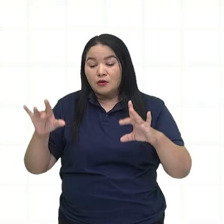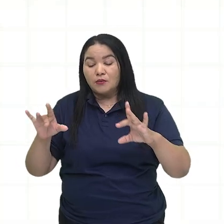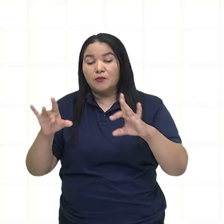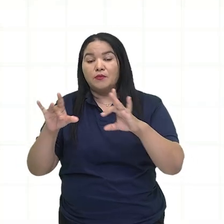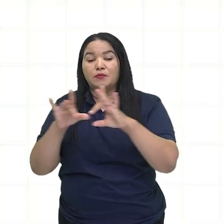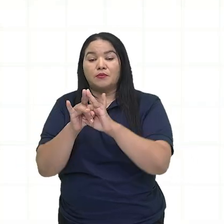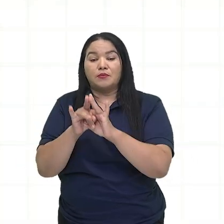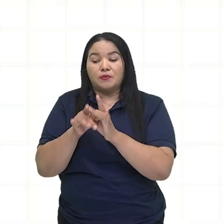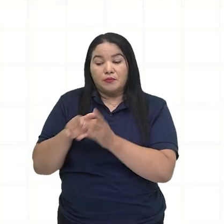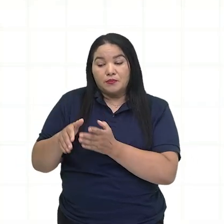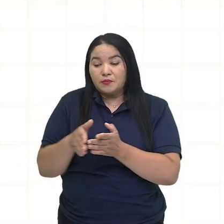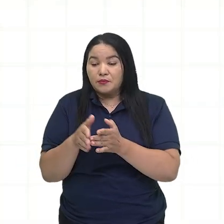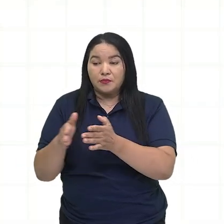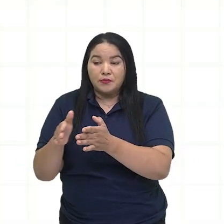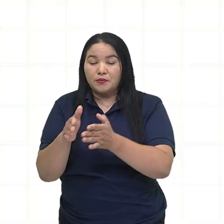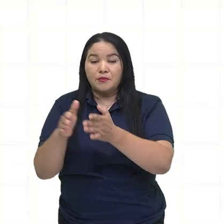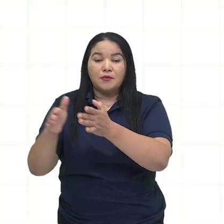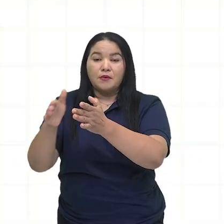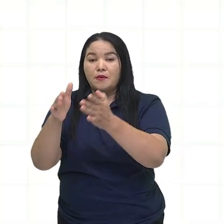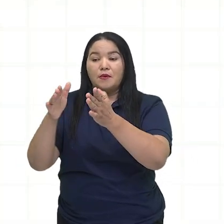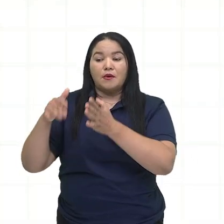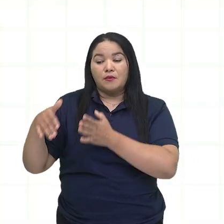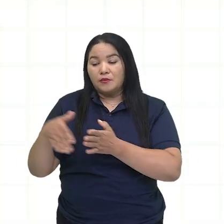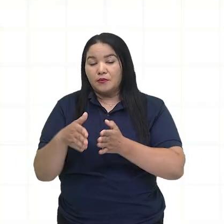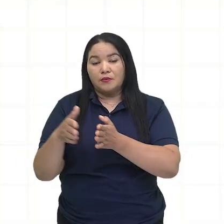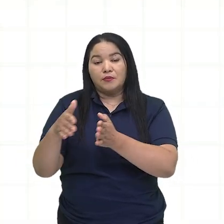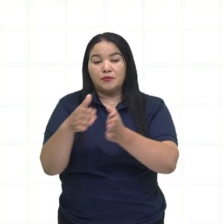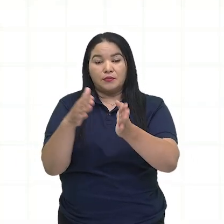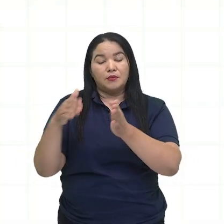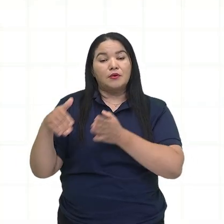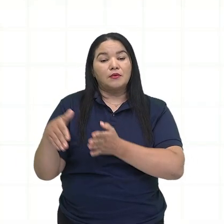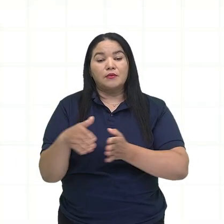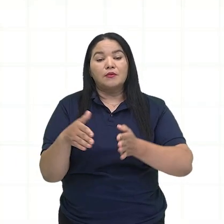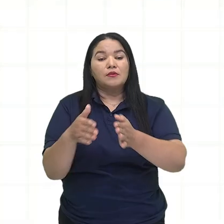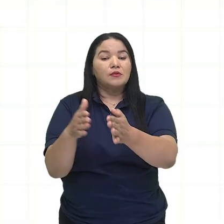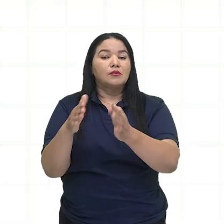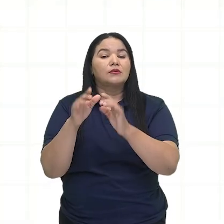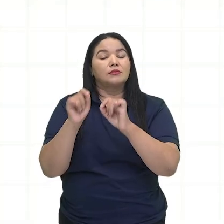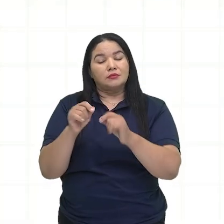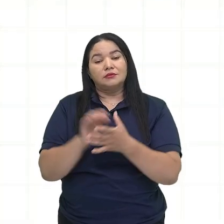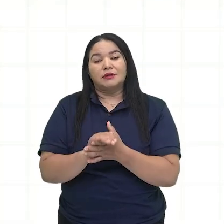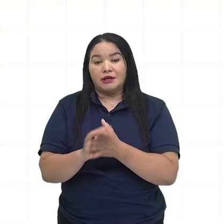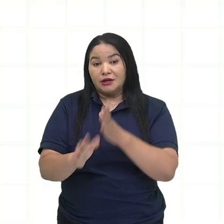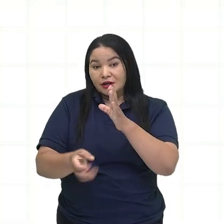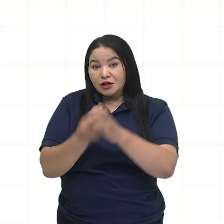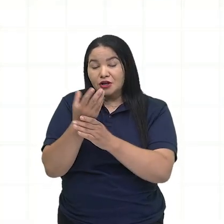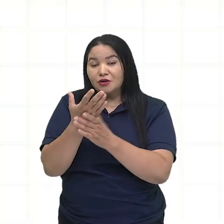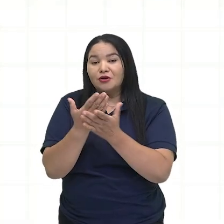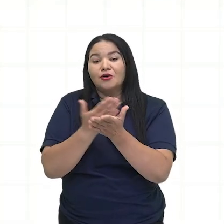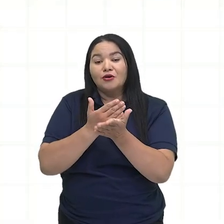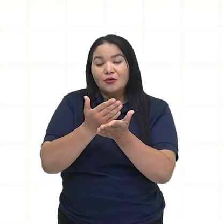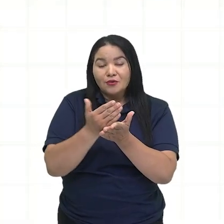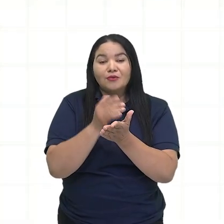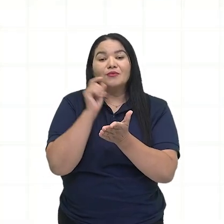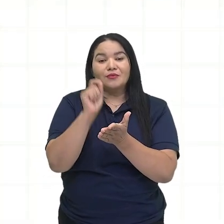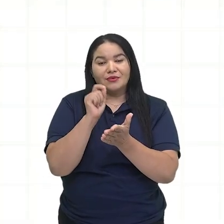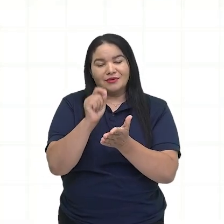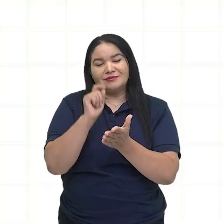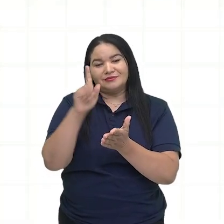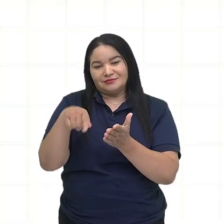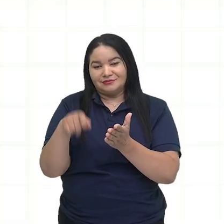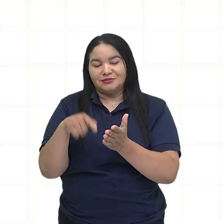conectar. E ao se conectar, ele vai formar o quê? O nosso rio